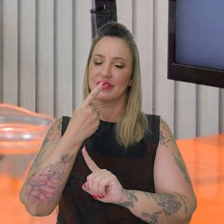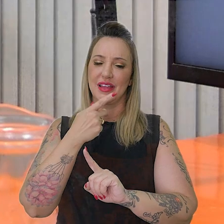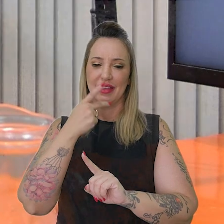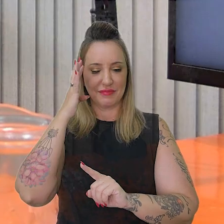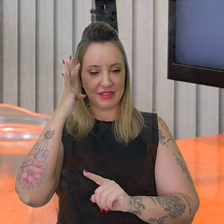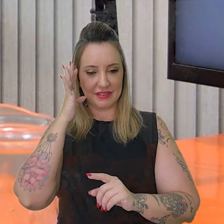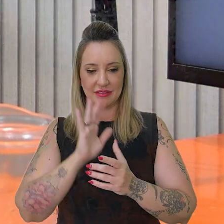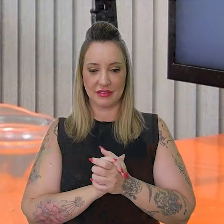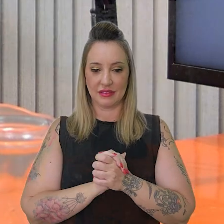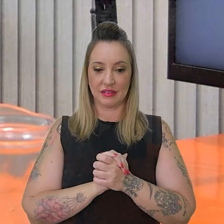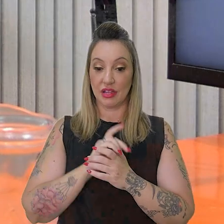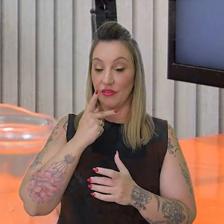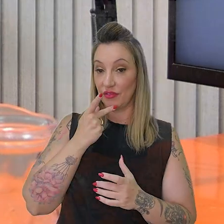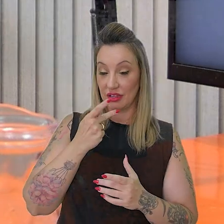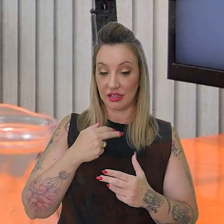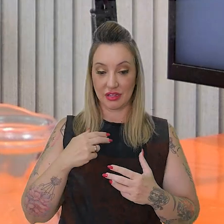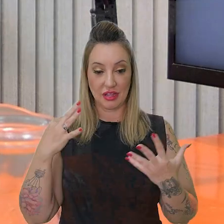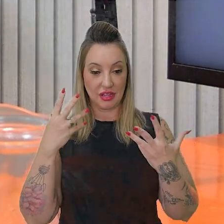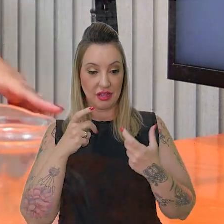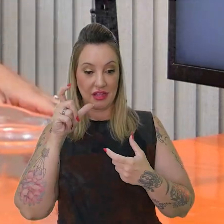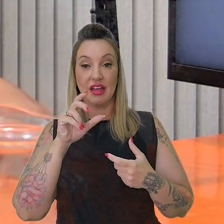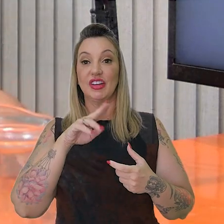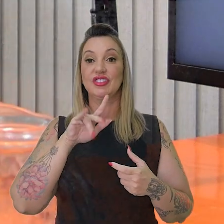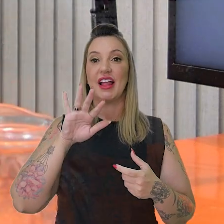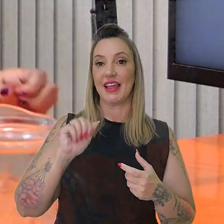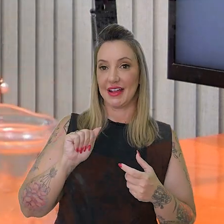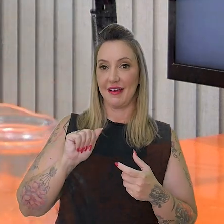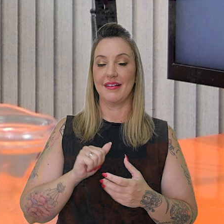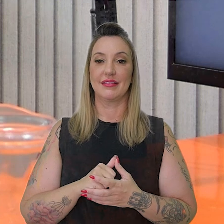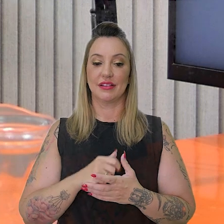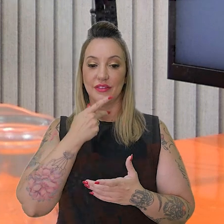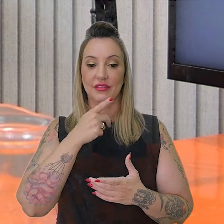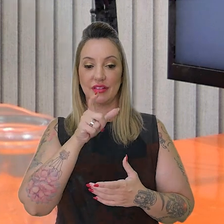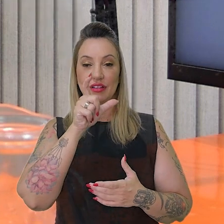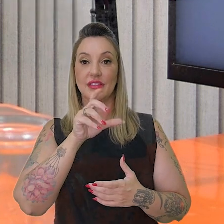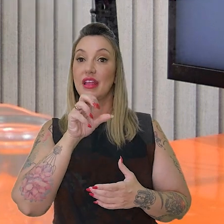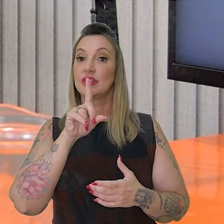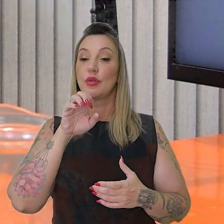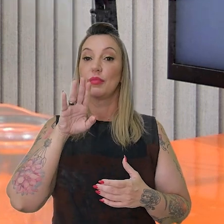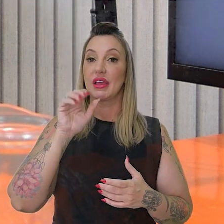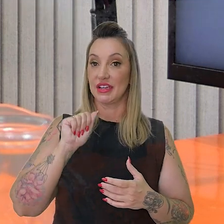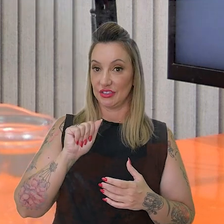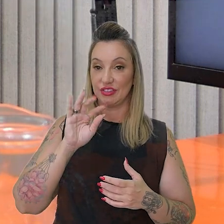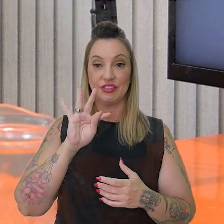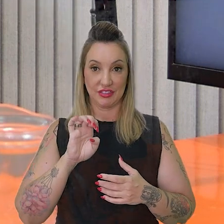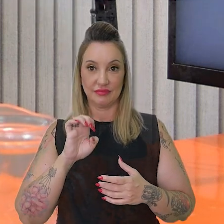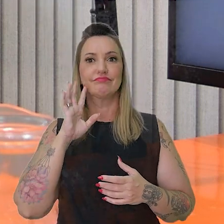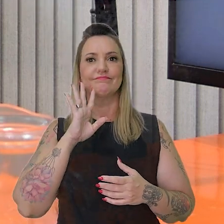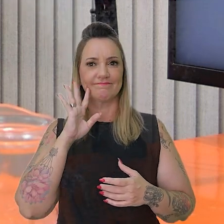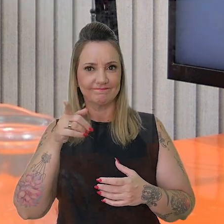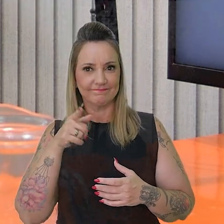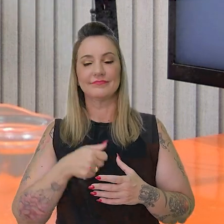acima que eu posso imaginar uhum vou falar aqui com desum brante vou falar com Angélica Aham vou falar com a desum brante e tá sendo muito